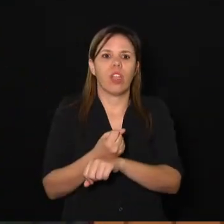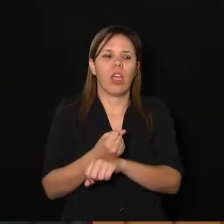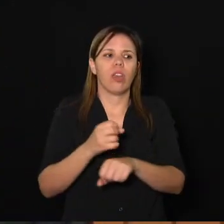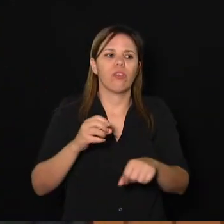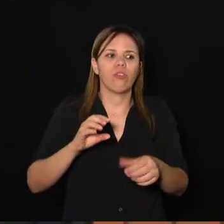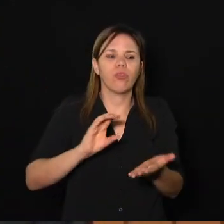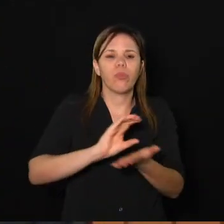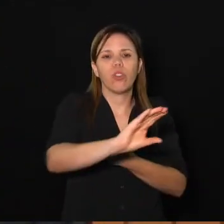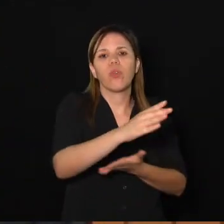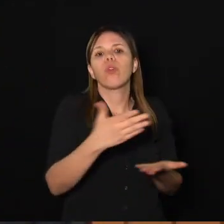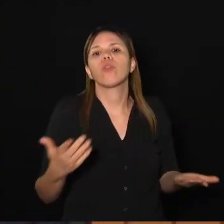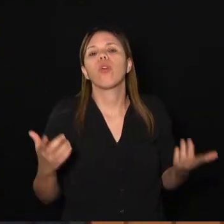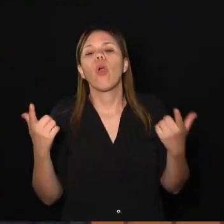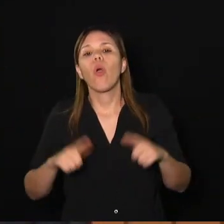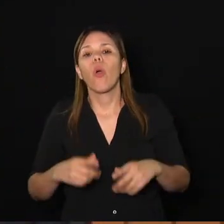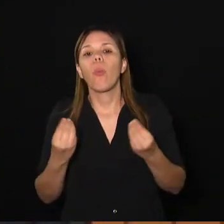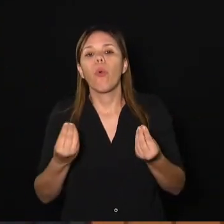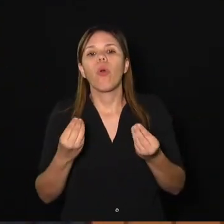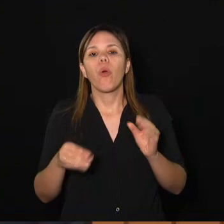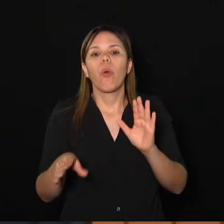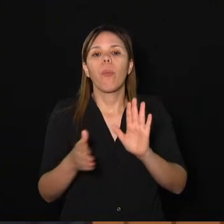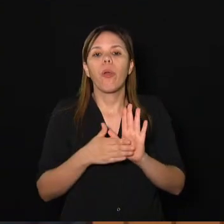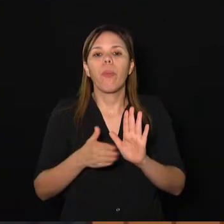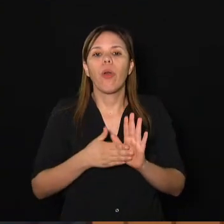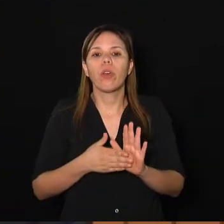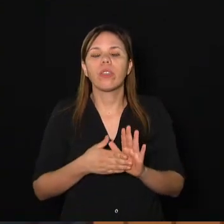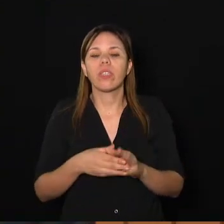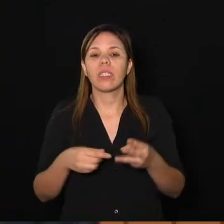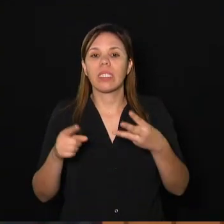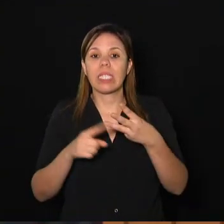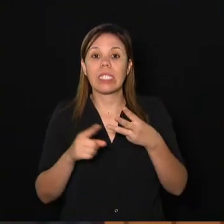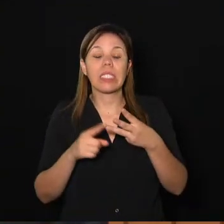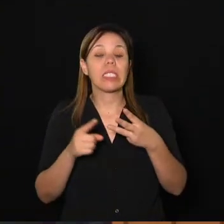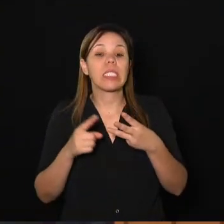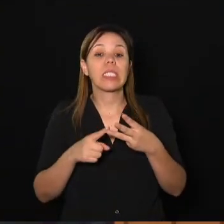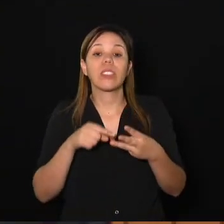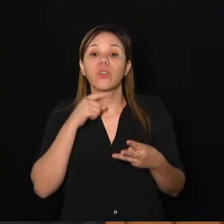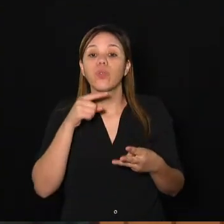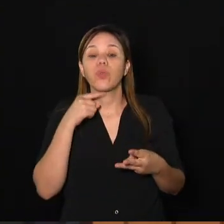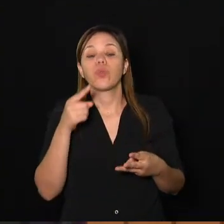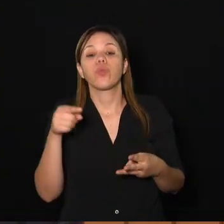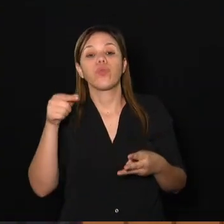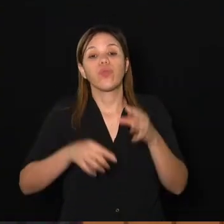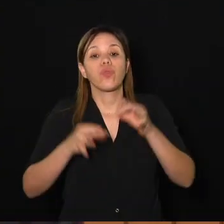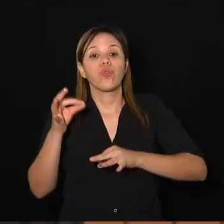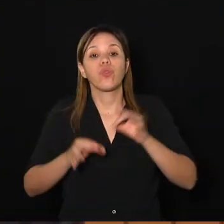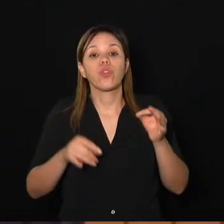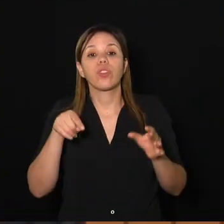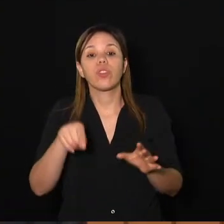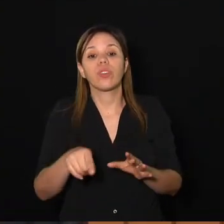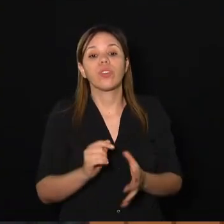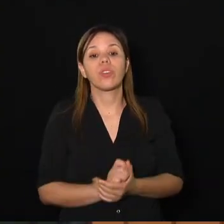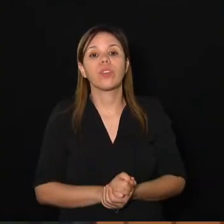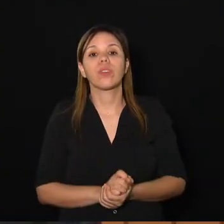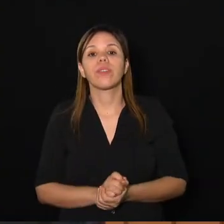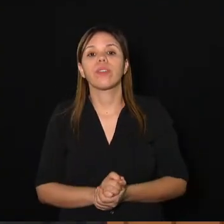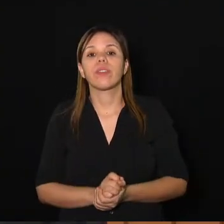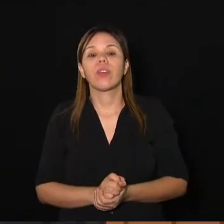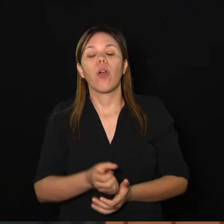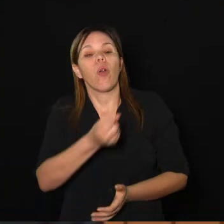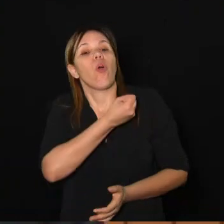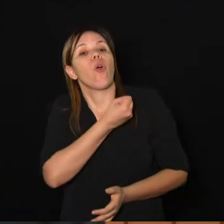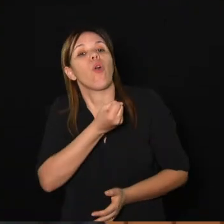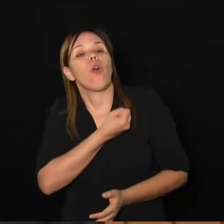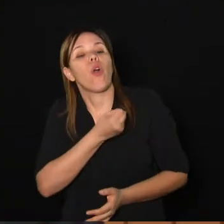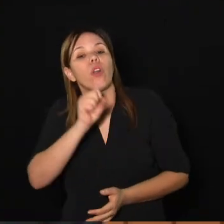a ser proposta aí as comissões e a terceira e última questionamento jurídico nesse ponto é justamente o código sanitário